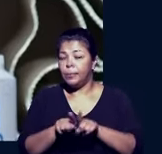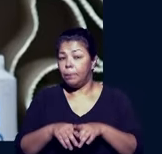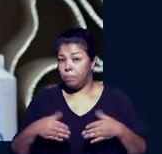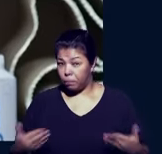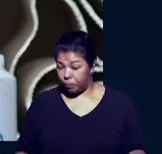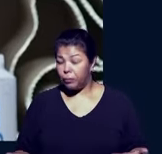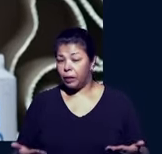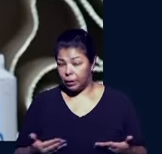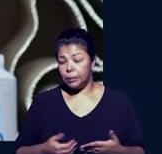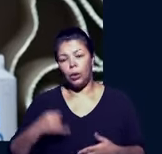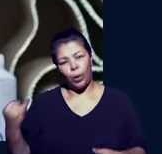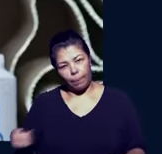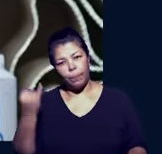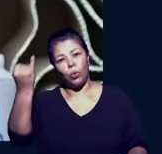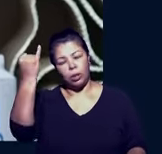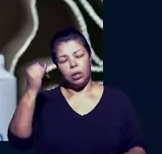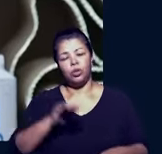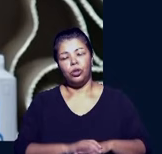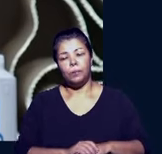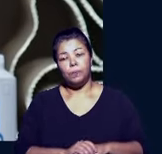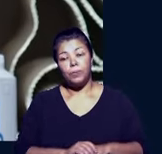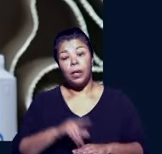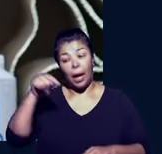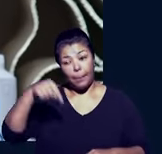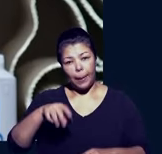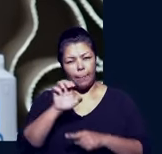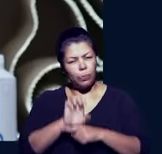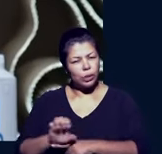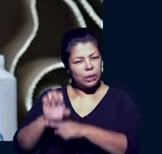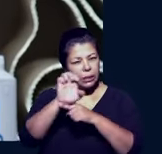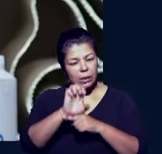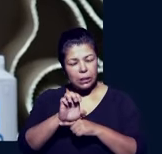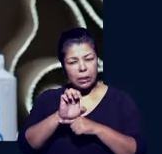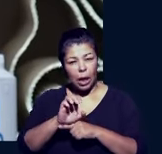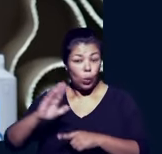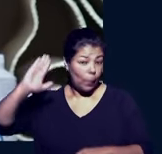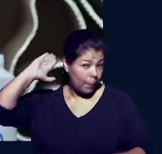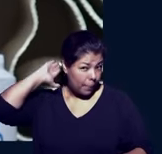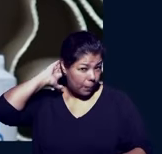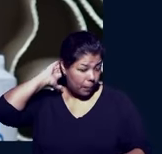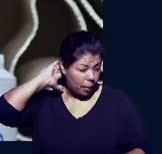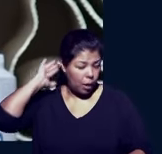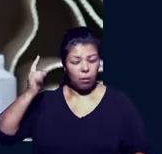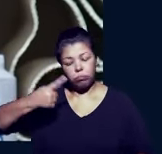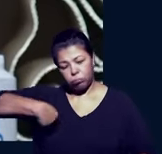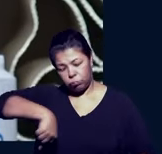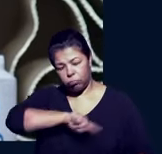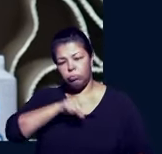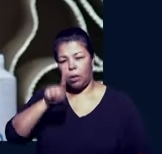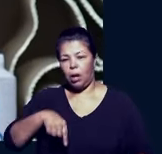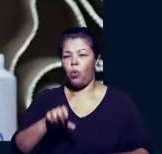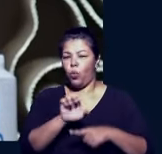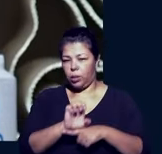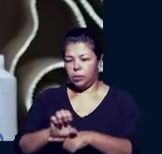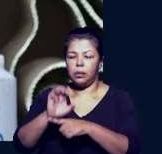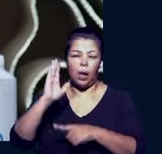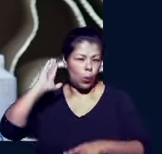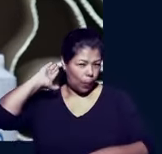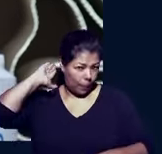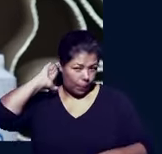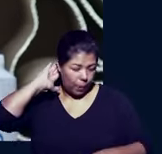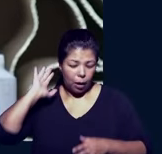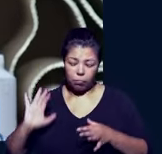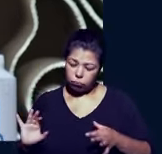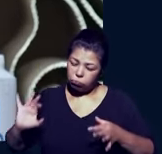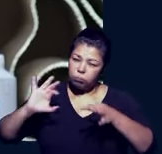previsibilidade é muito importante para o Estado do Pará apenas para destacar nós somos um estado que estaremos eh